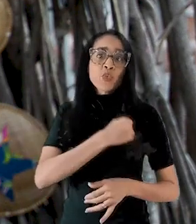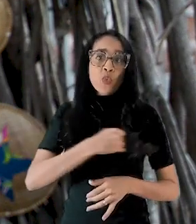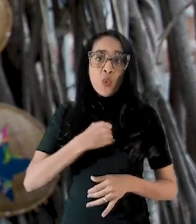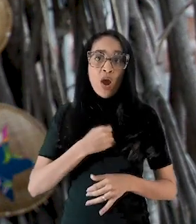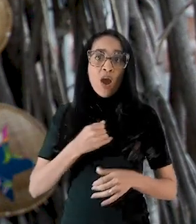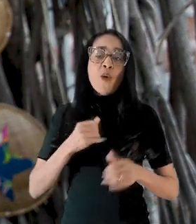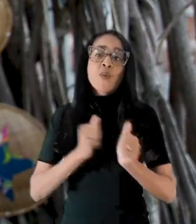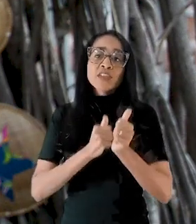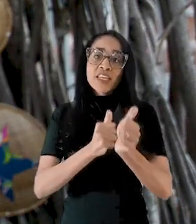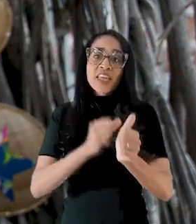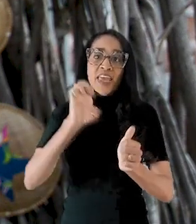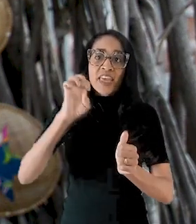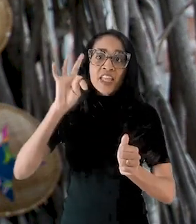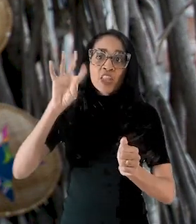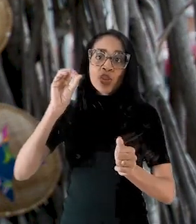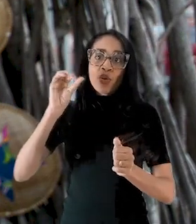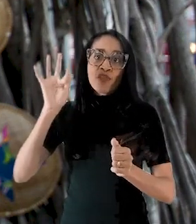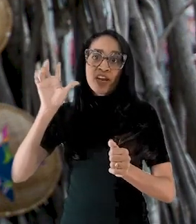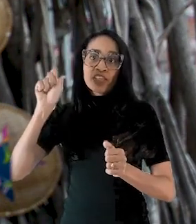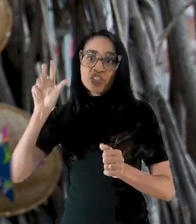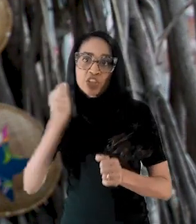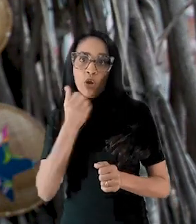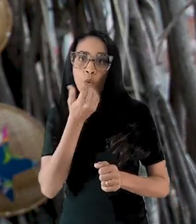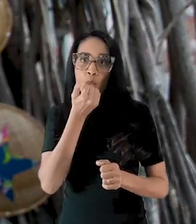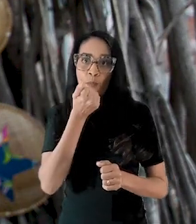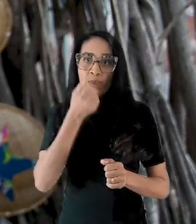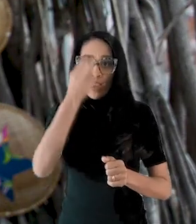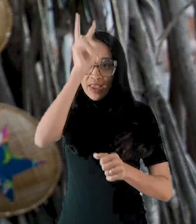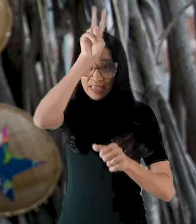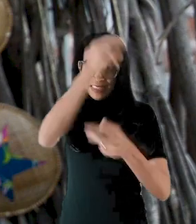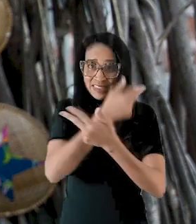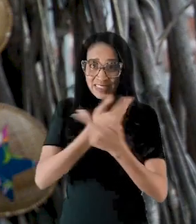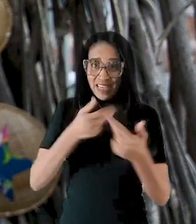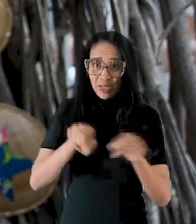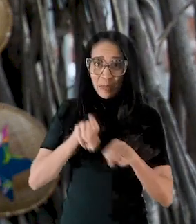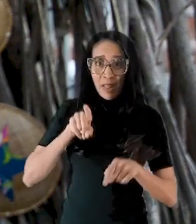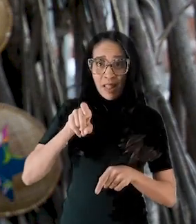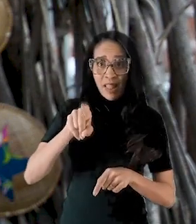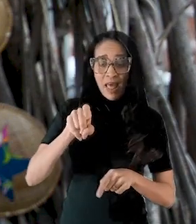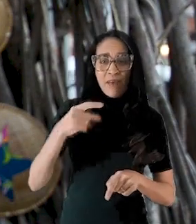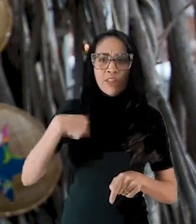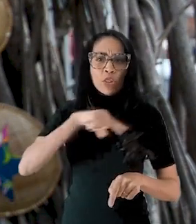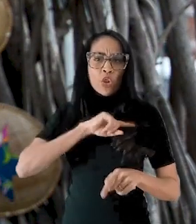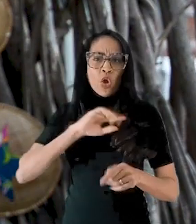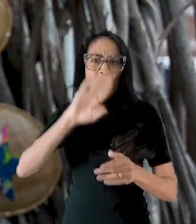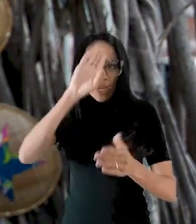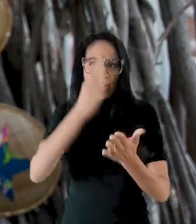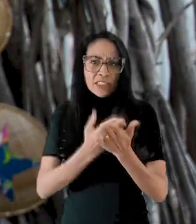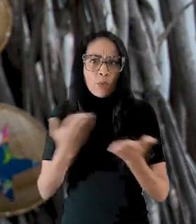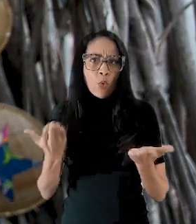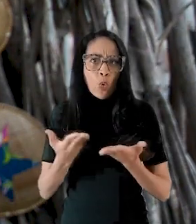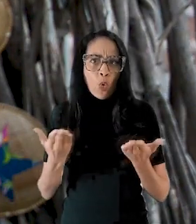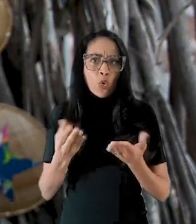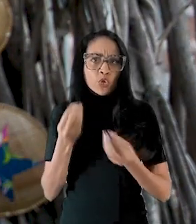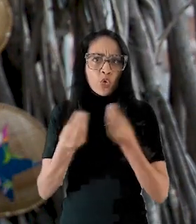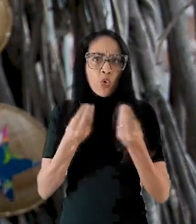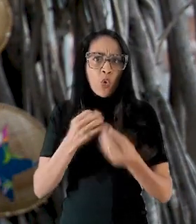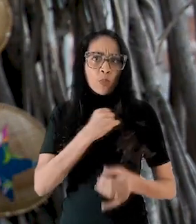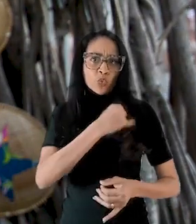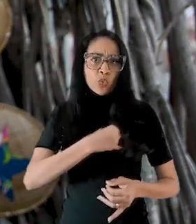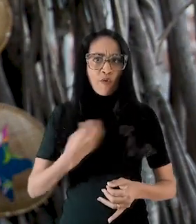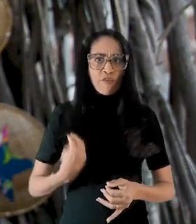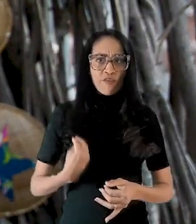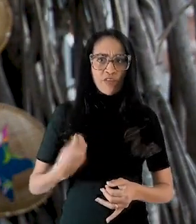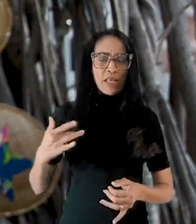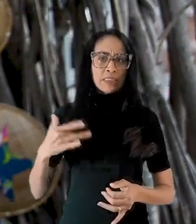era adepto da entofagia. Ele se alimentava de insetos e de larvas, o que nos faz crer que atualmente João teria um estilo de vida